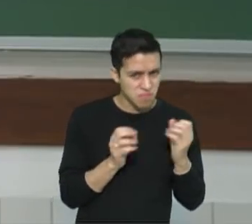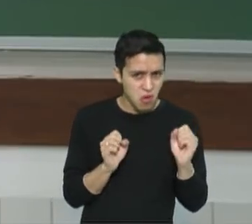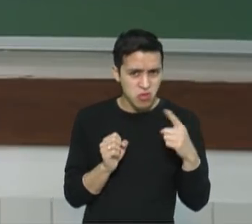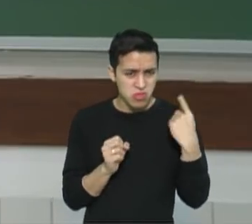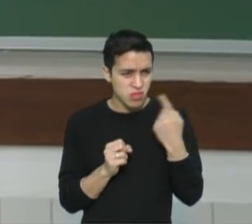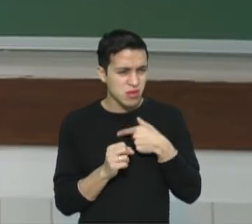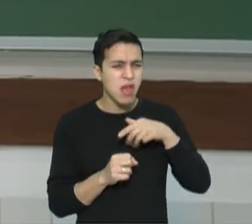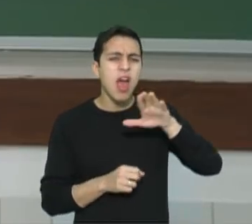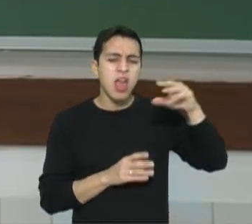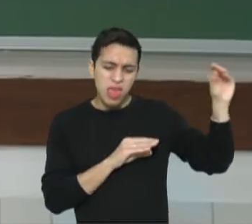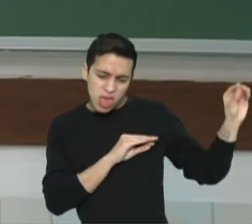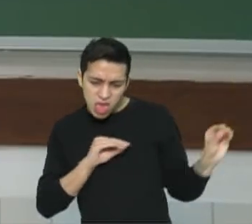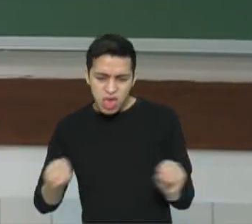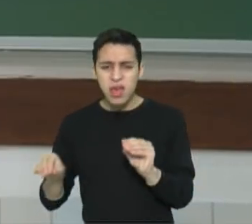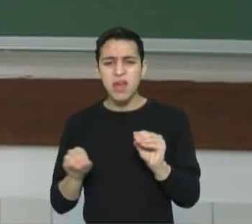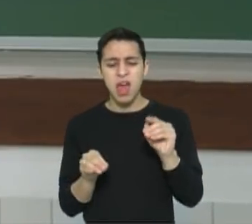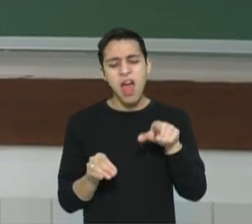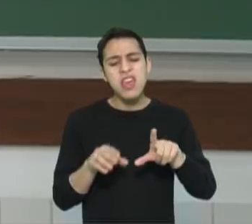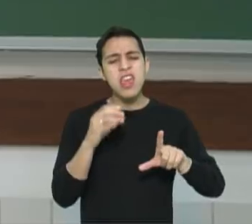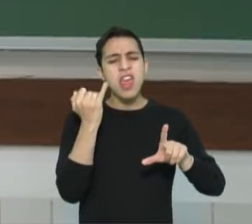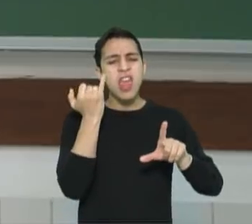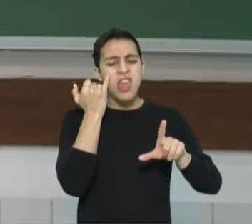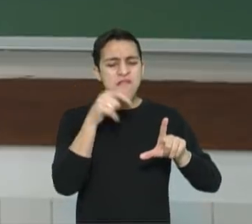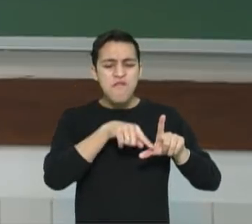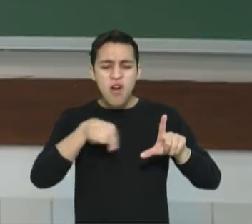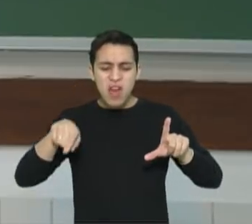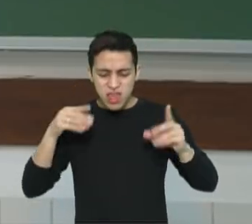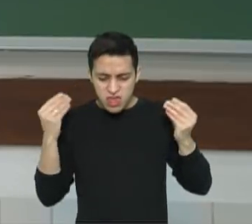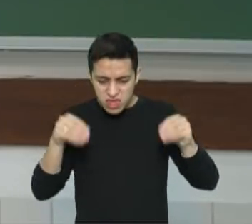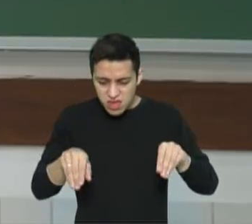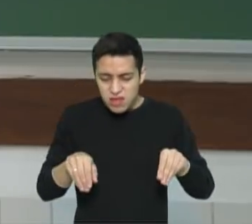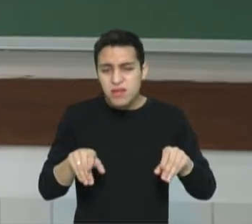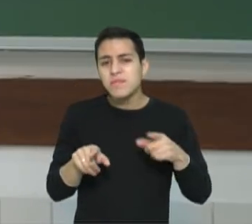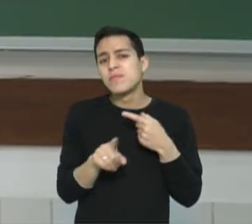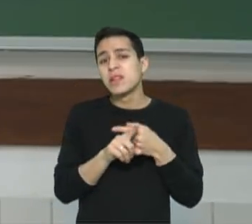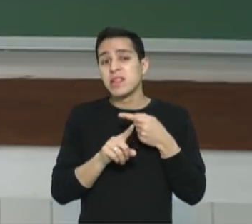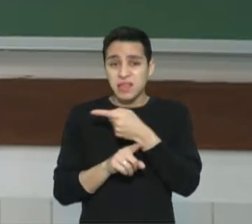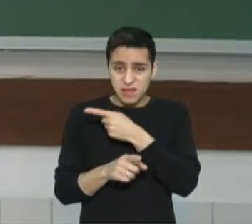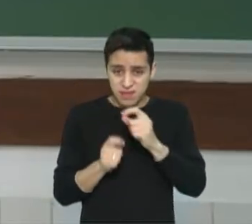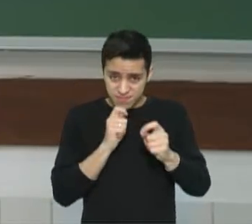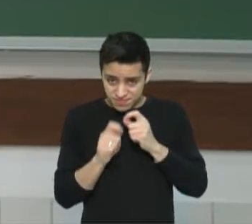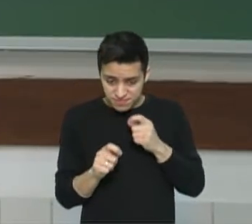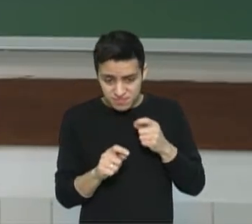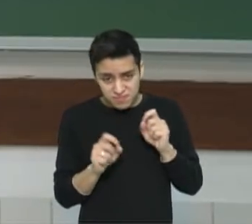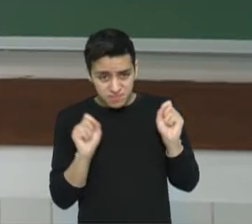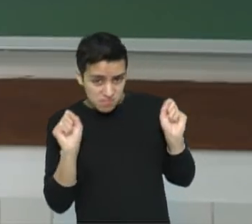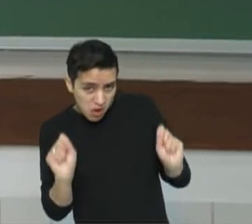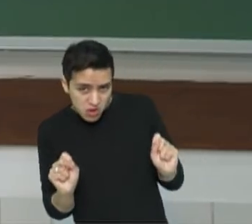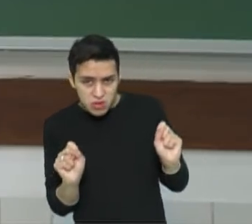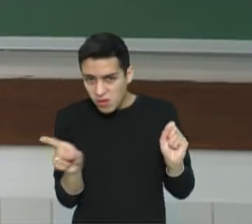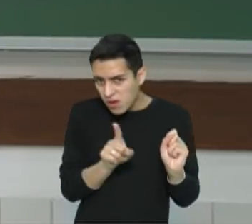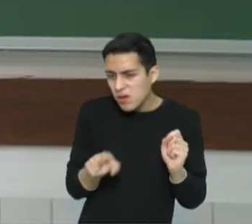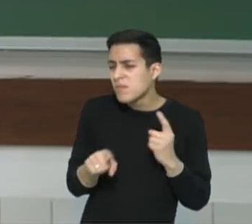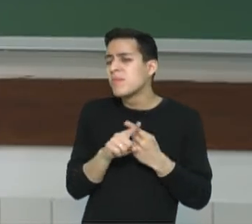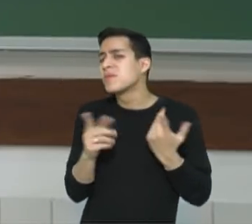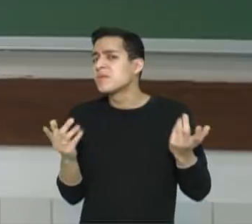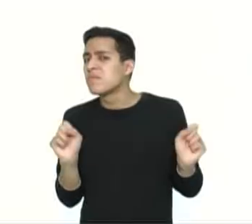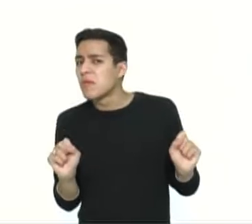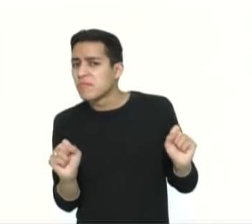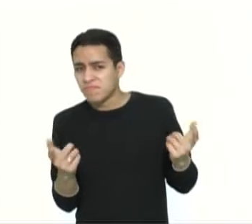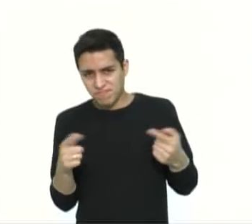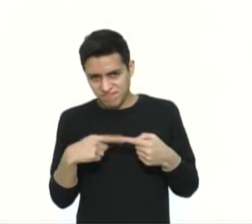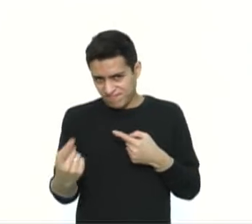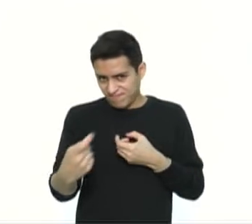poderia falar, não, vamos colocar um infográfico aqui nessa reportagem. Por quê? Poderia? Sim ou não? E por quê? Tempo e eu volto.